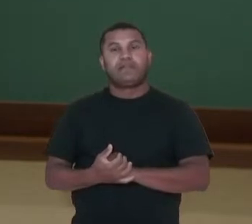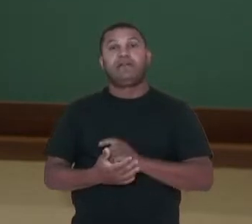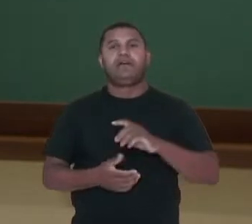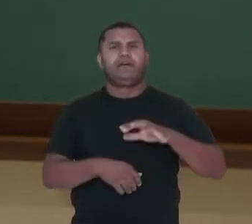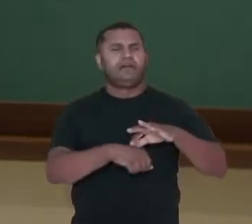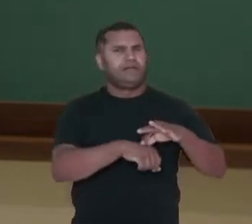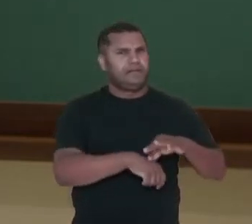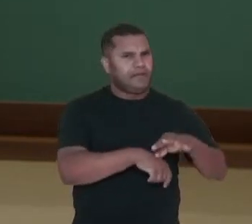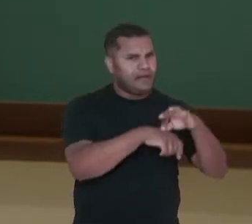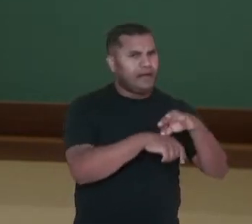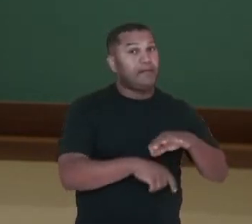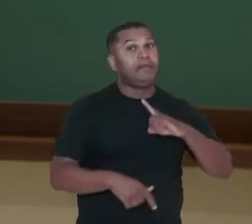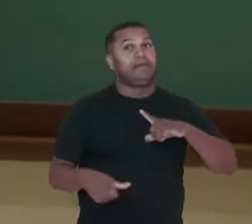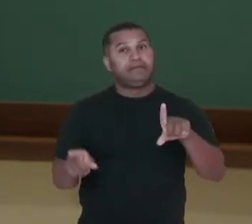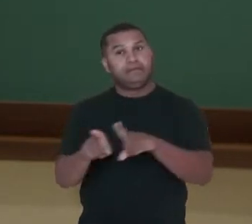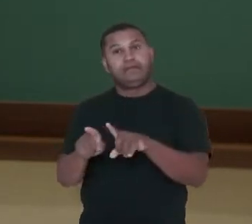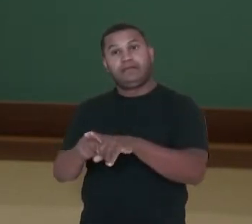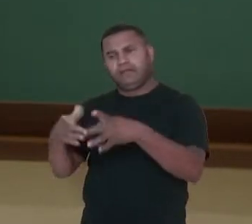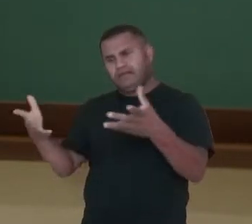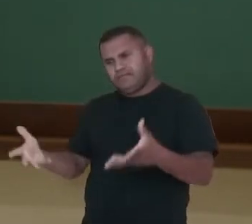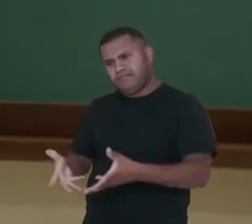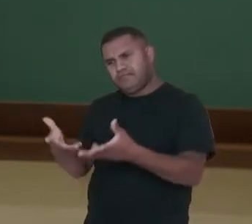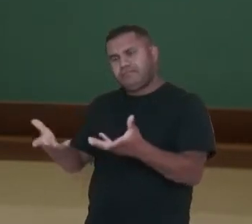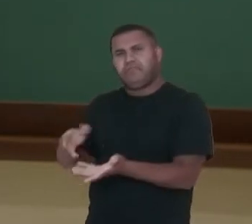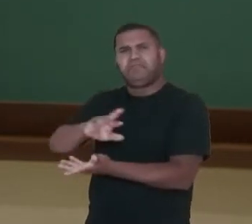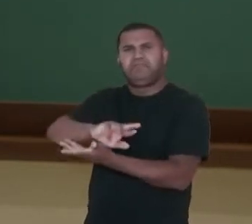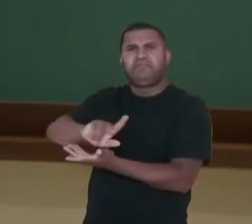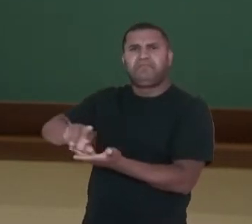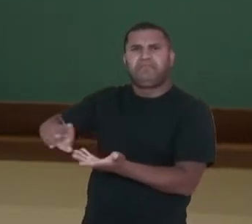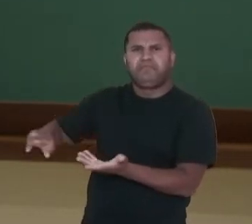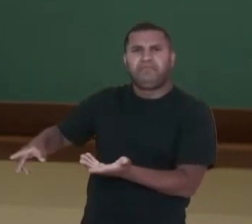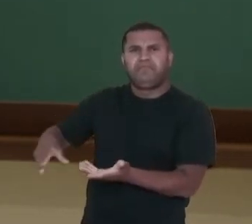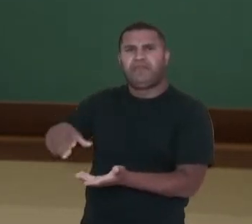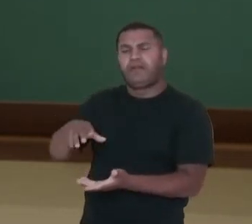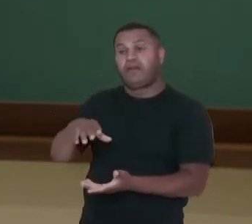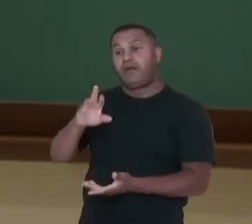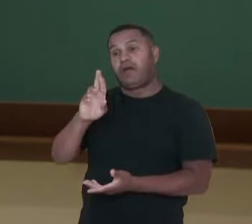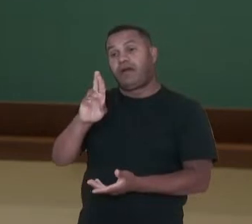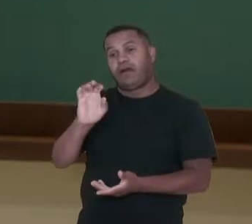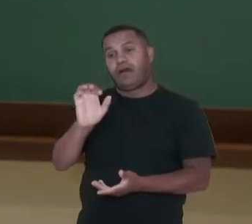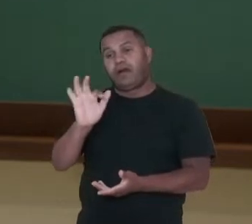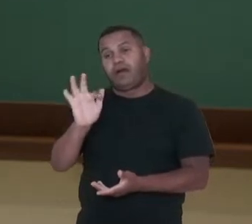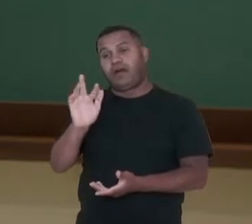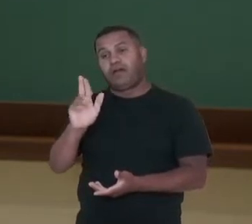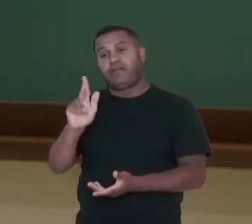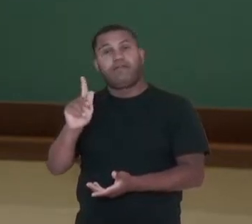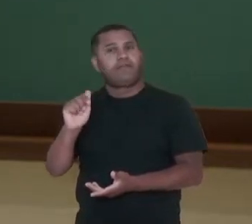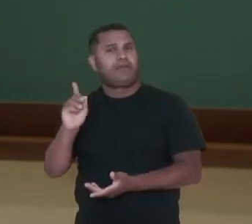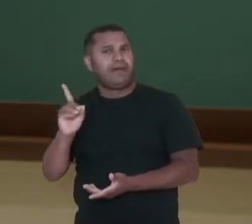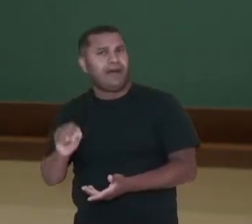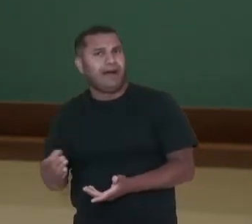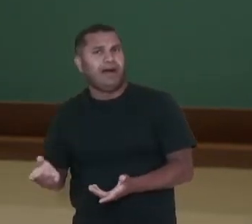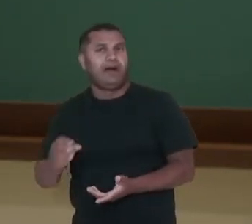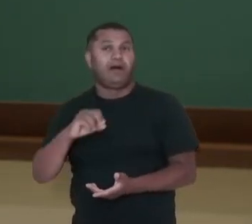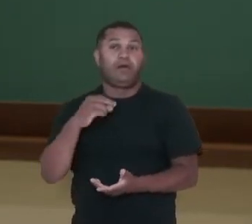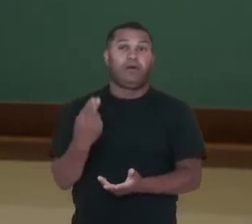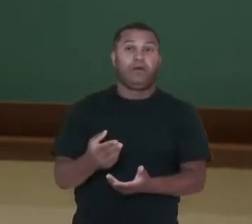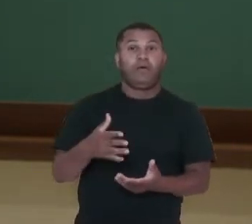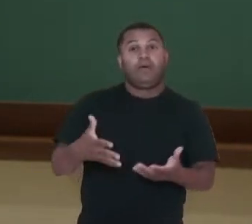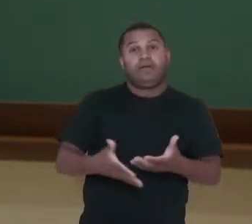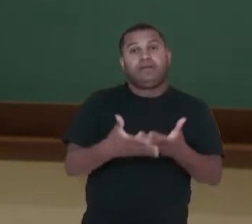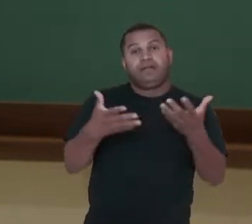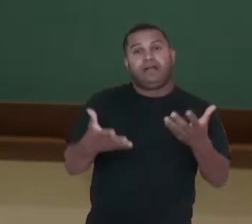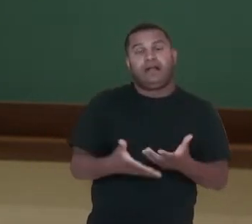mas também eu amo os legumes, né? Sejam refogados, seja em salada, eles crus,